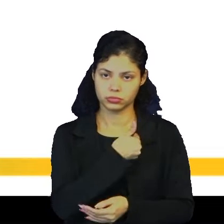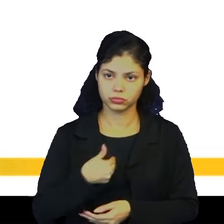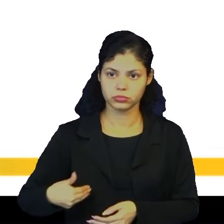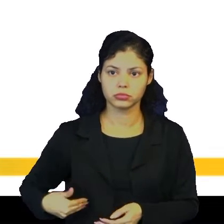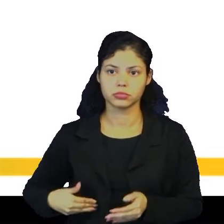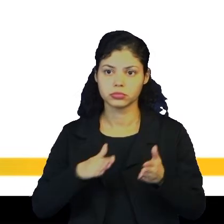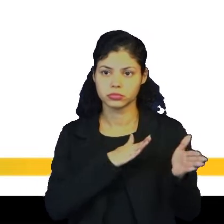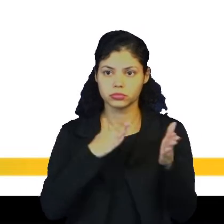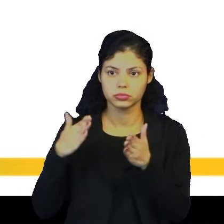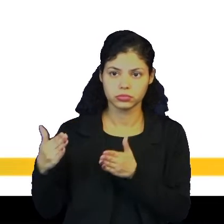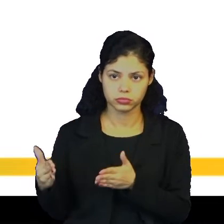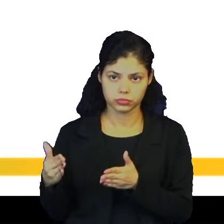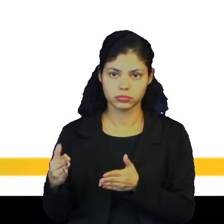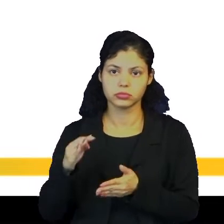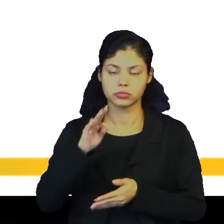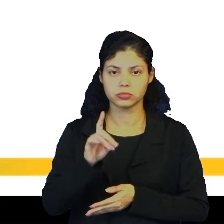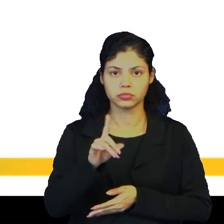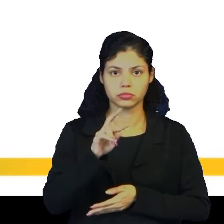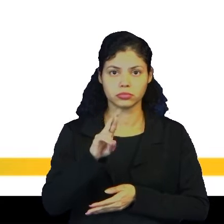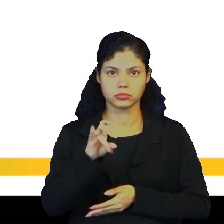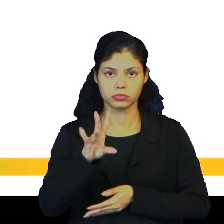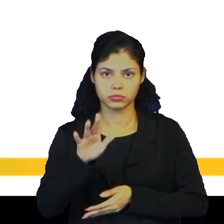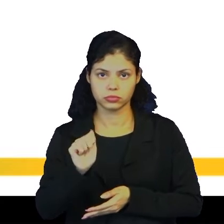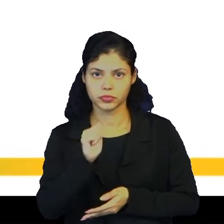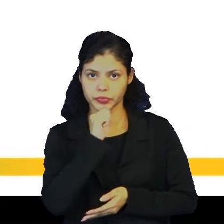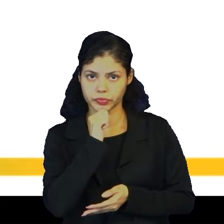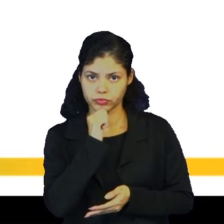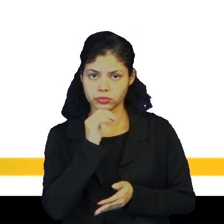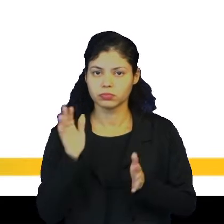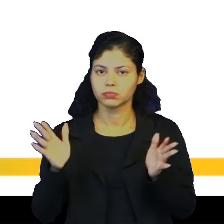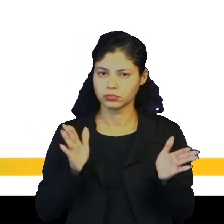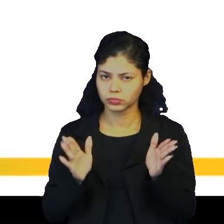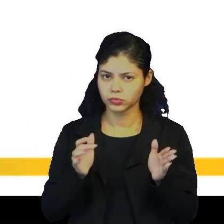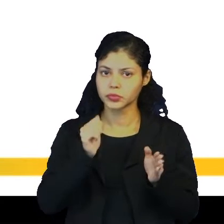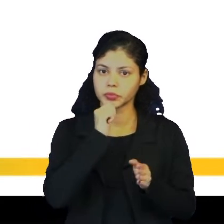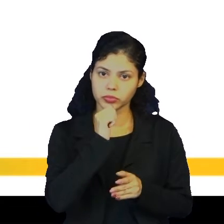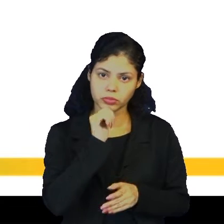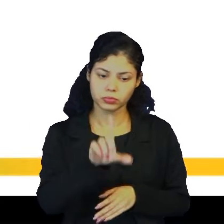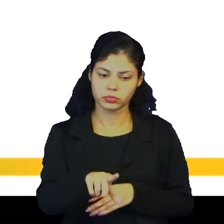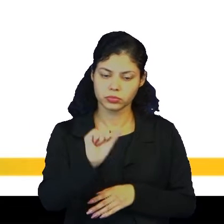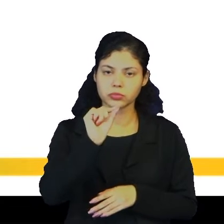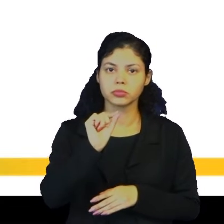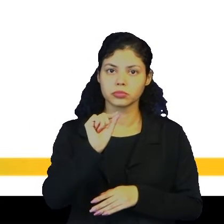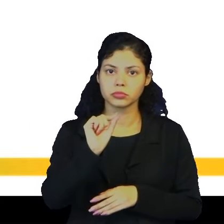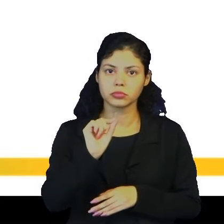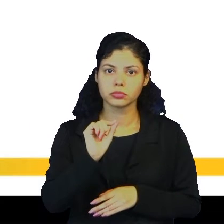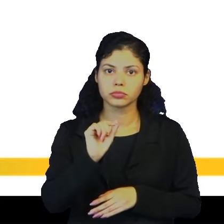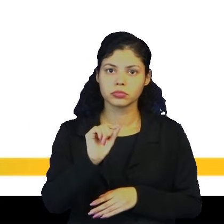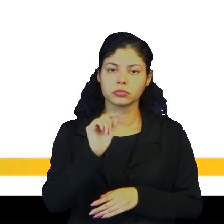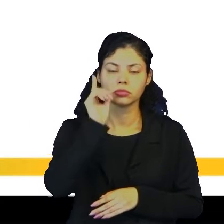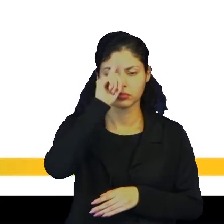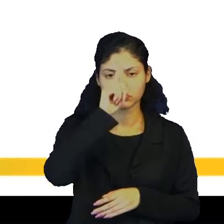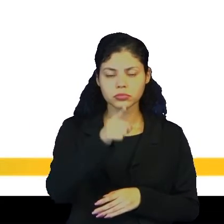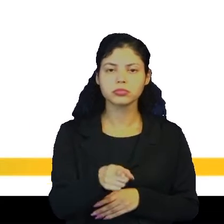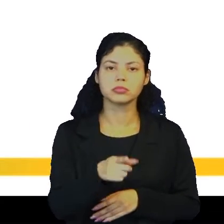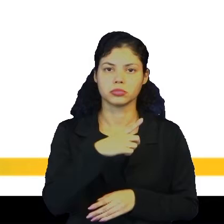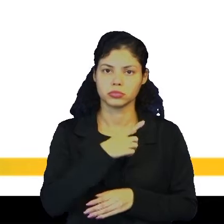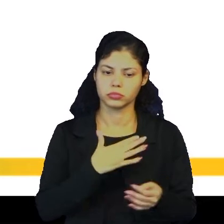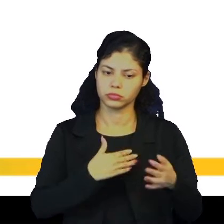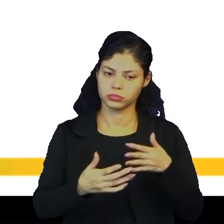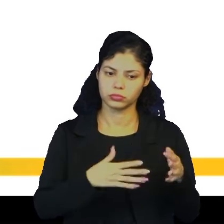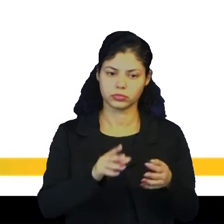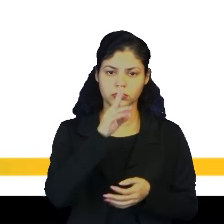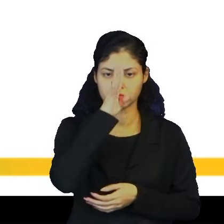por parte de um tribunal independente e imparcial para decidir sobre seus direitos e deveres ou do fundamento de